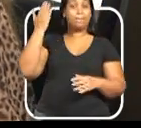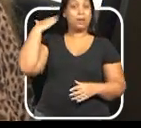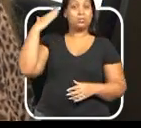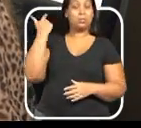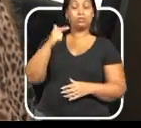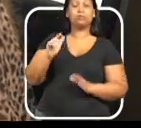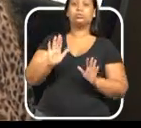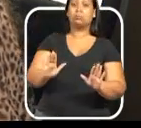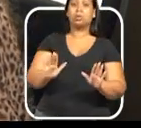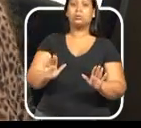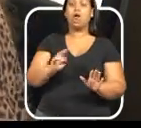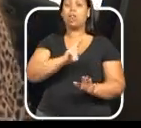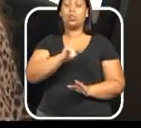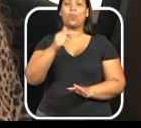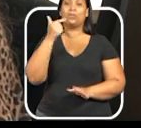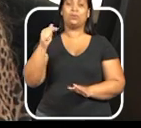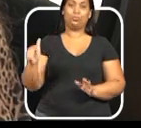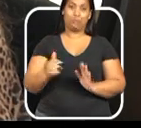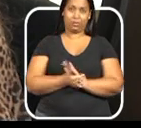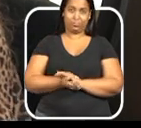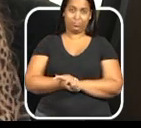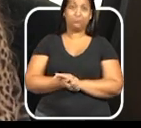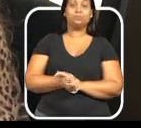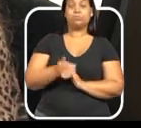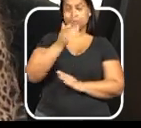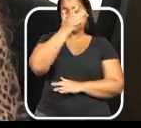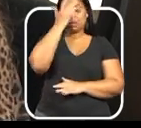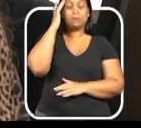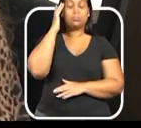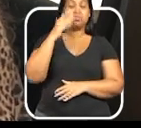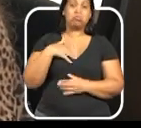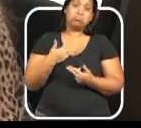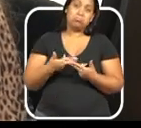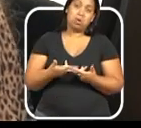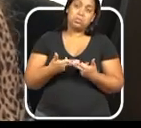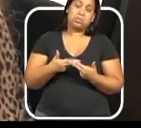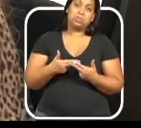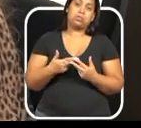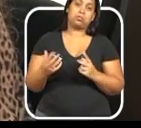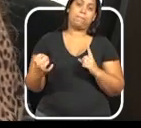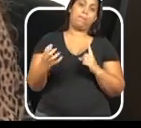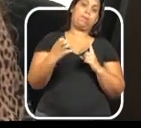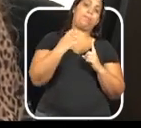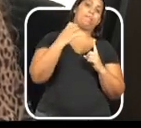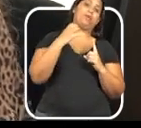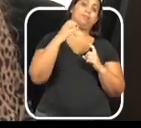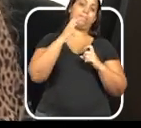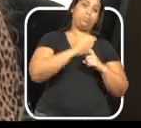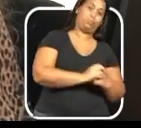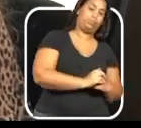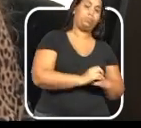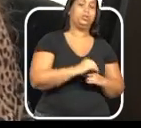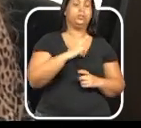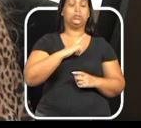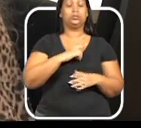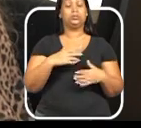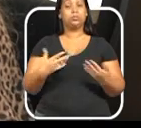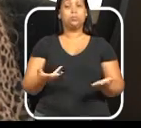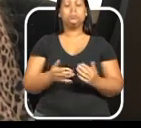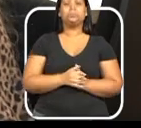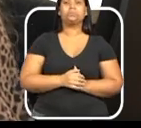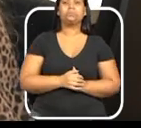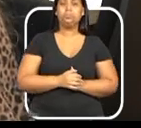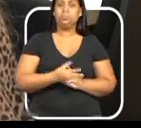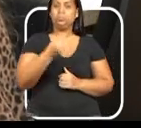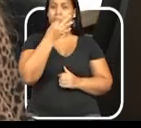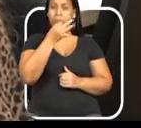tinha, tinha sim, só não tinha nome, e as pessoas eram muito mais tolerantes às agressões e às violências. Então, do ponto